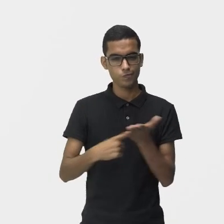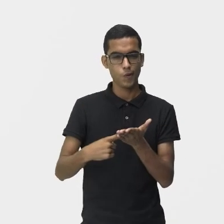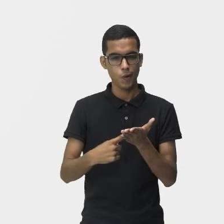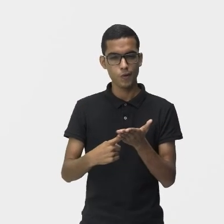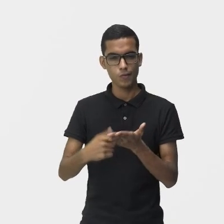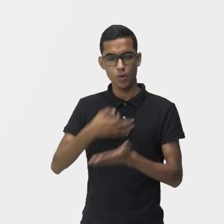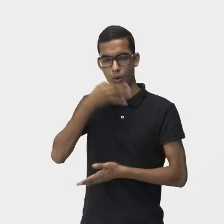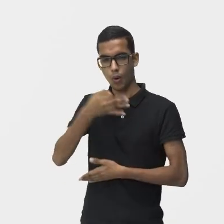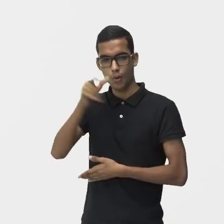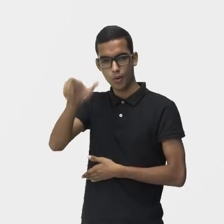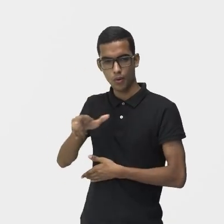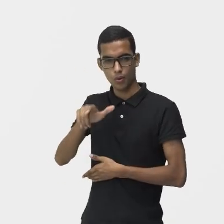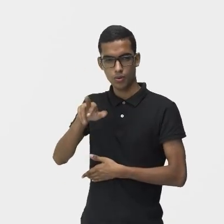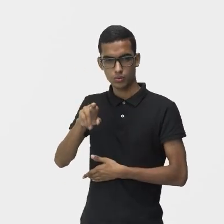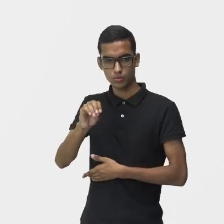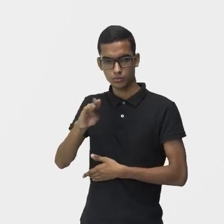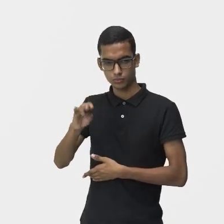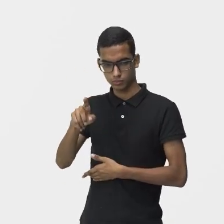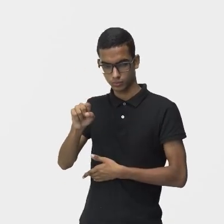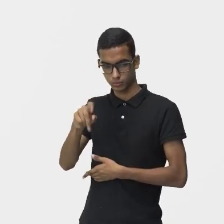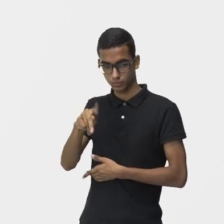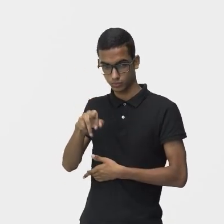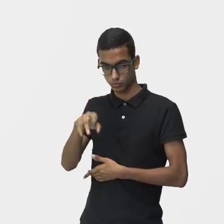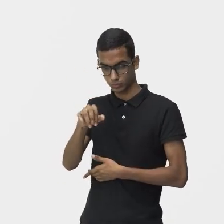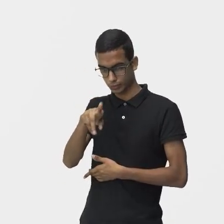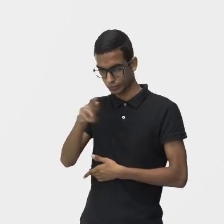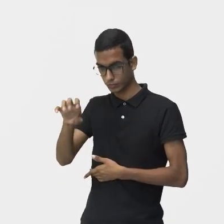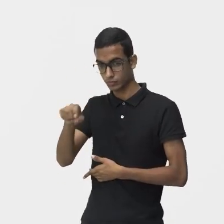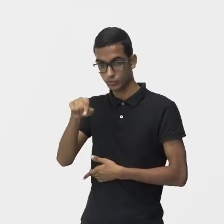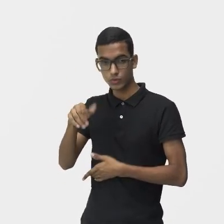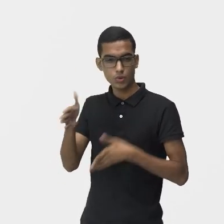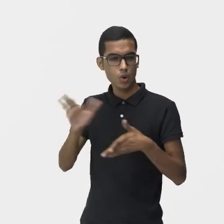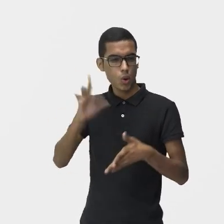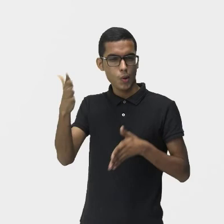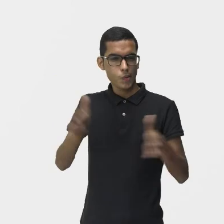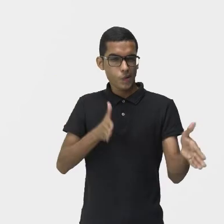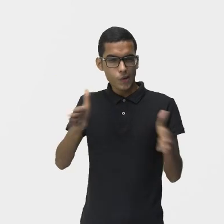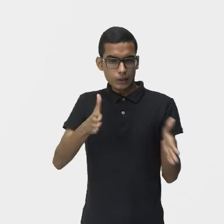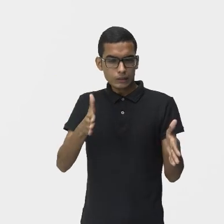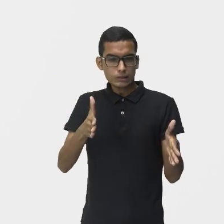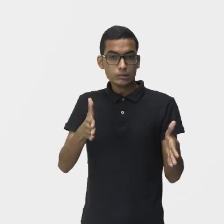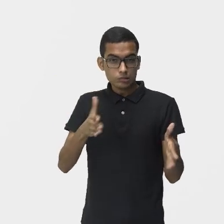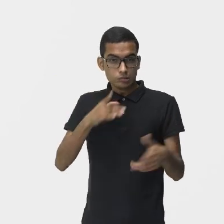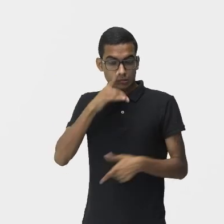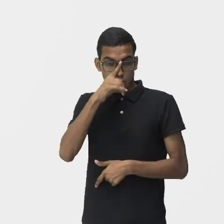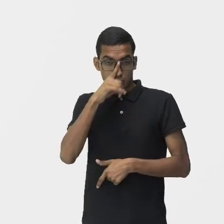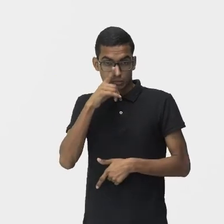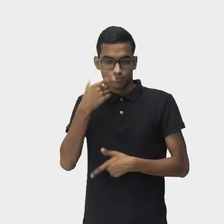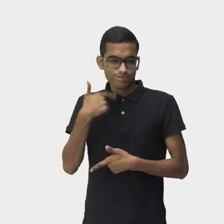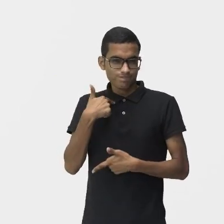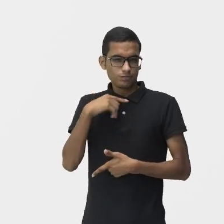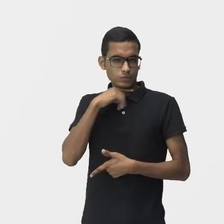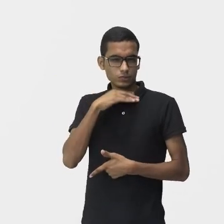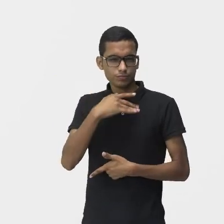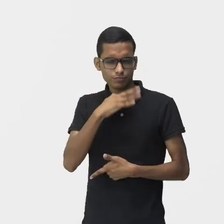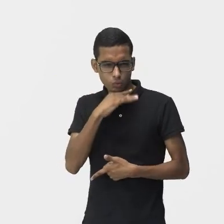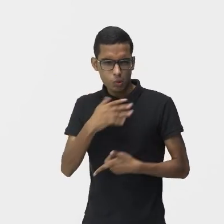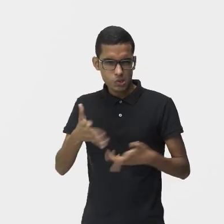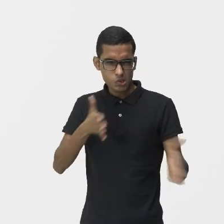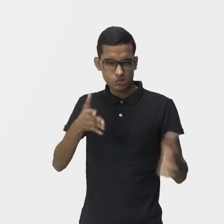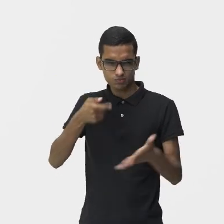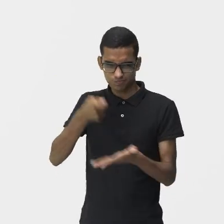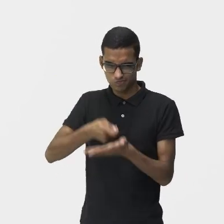Robespierre ocorreu num período um dos períodos mais intensos da Revolução